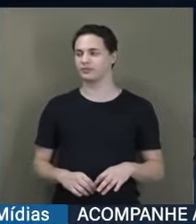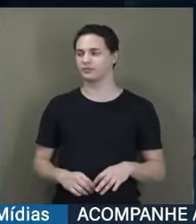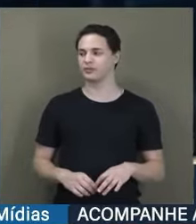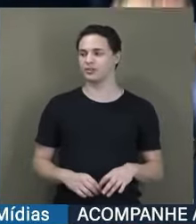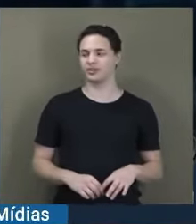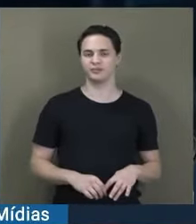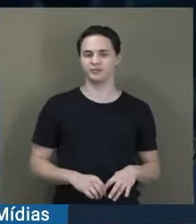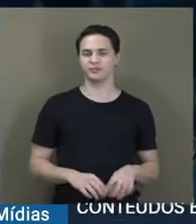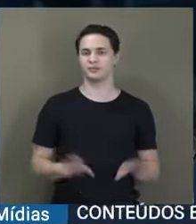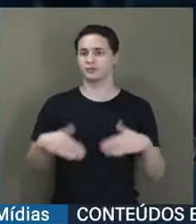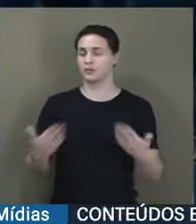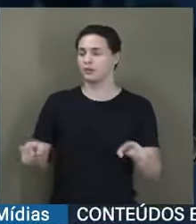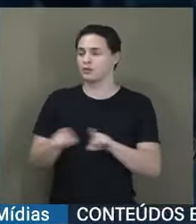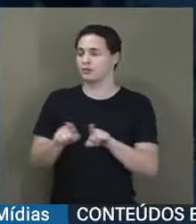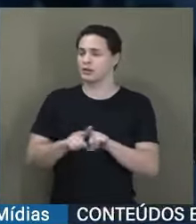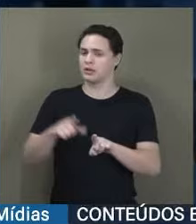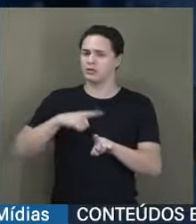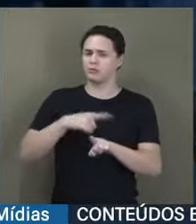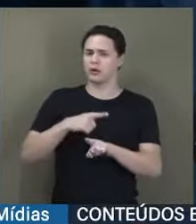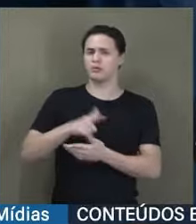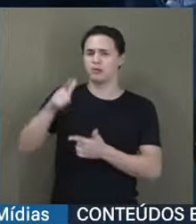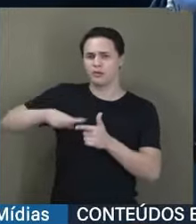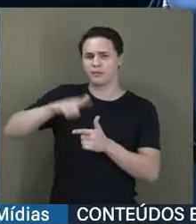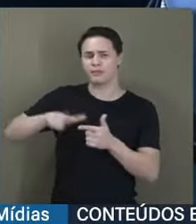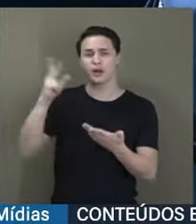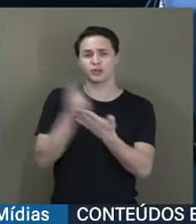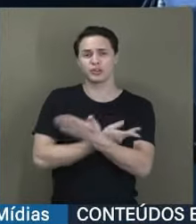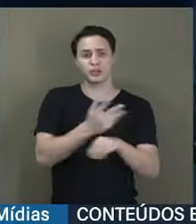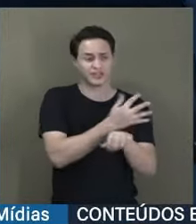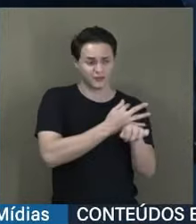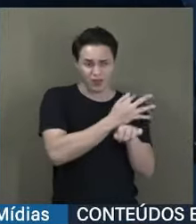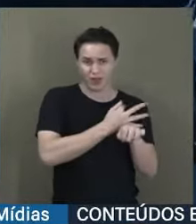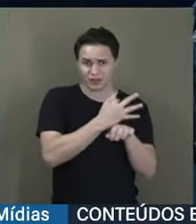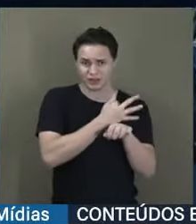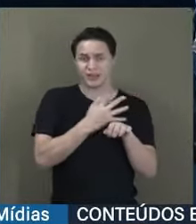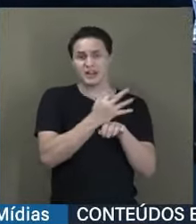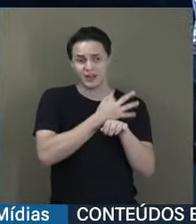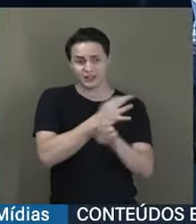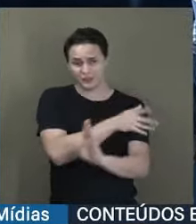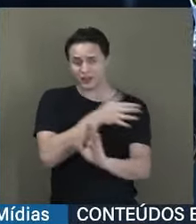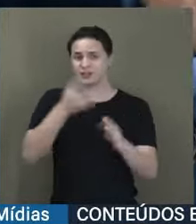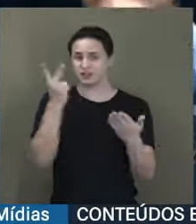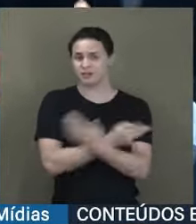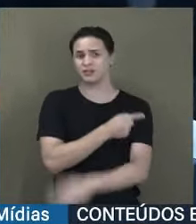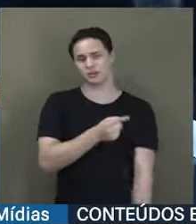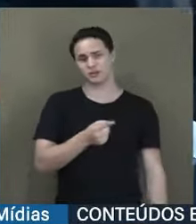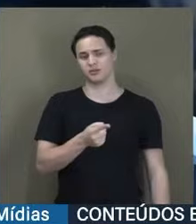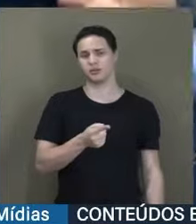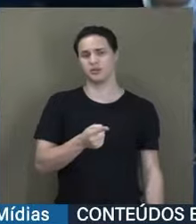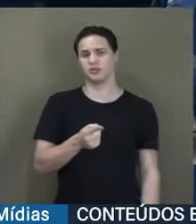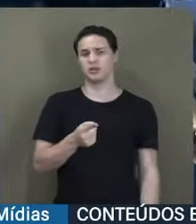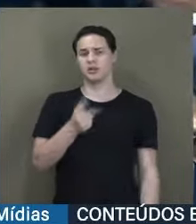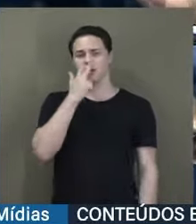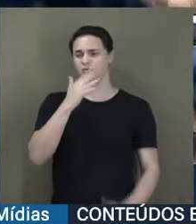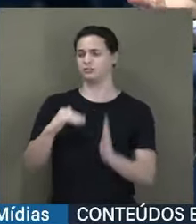daqui a pouco, para colocar as barbaridades que aconteceram durante o recesso. Durante o recesso. E essa casa, o